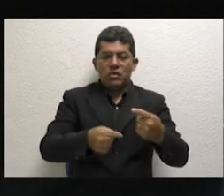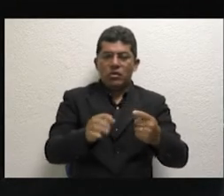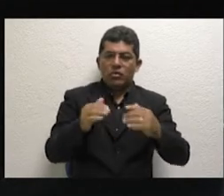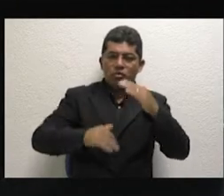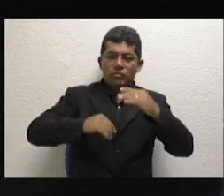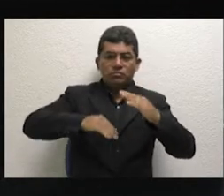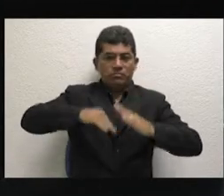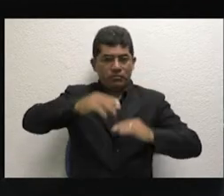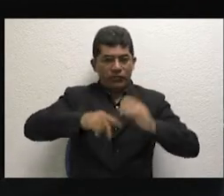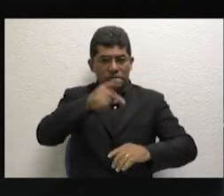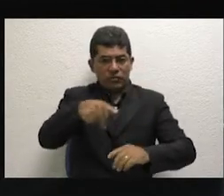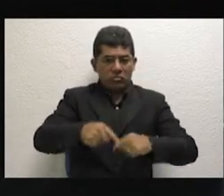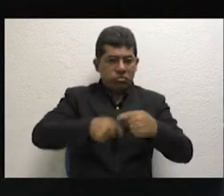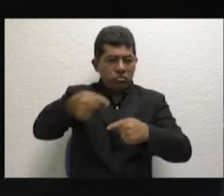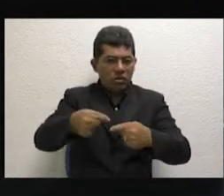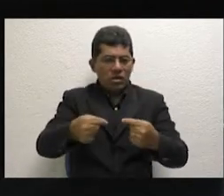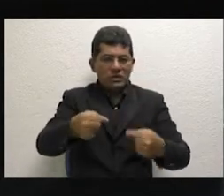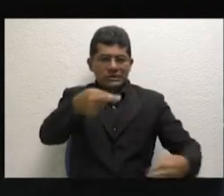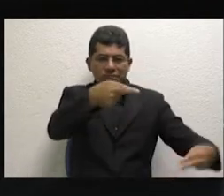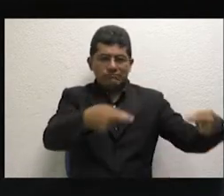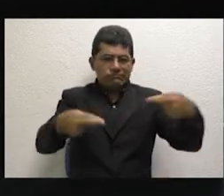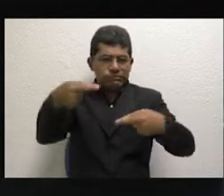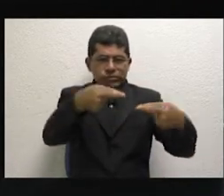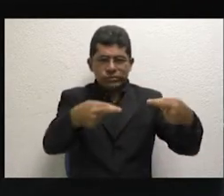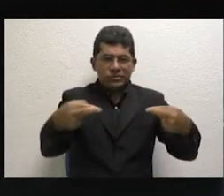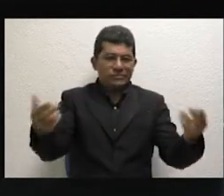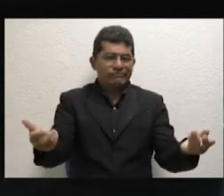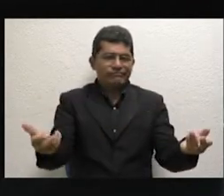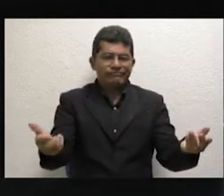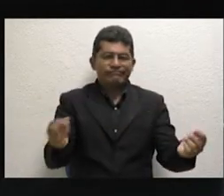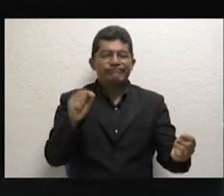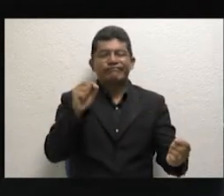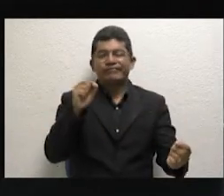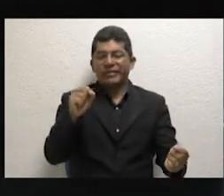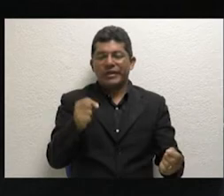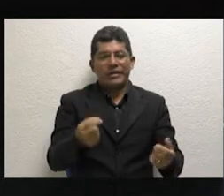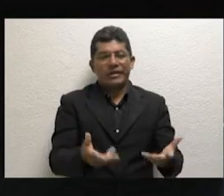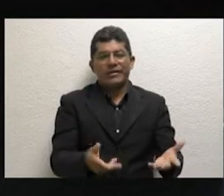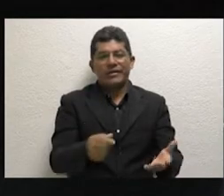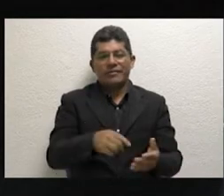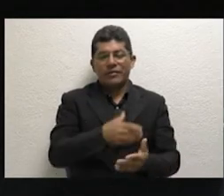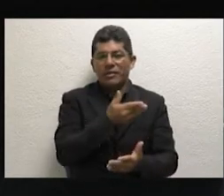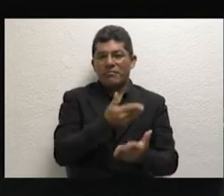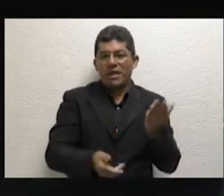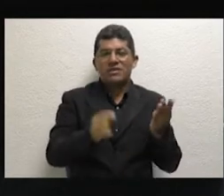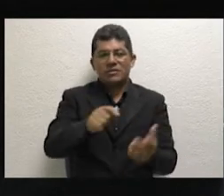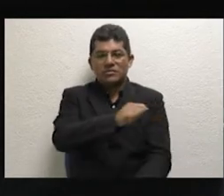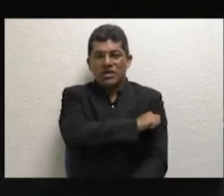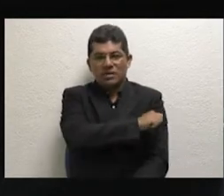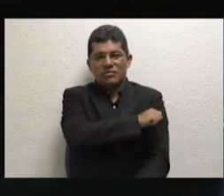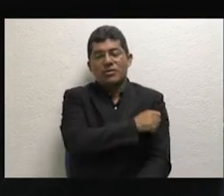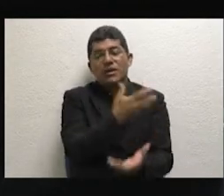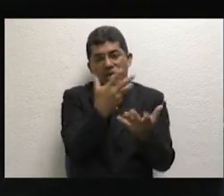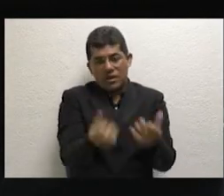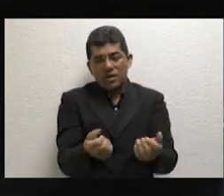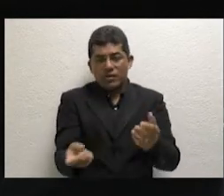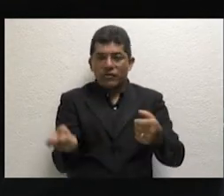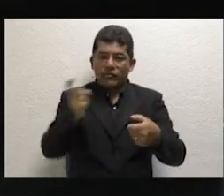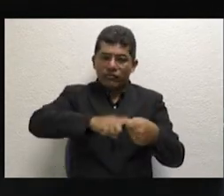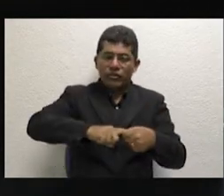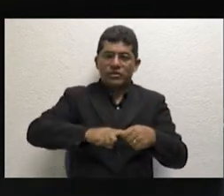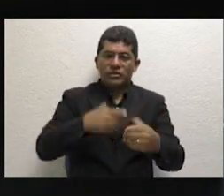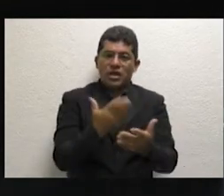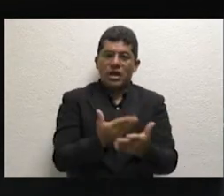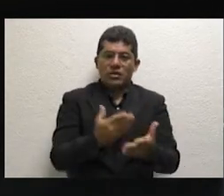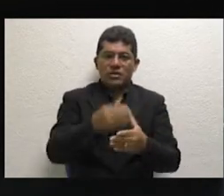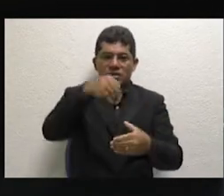emperra esse cabo de guerra só quebra no longo do mais fraco que é os alunos que querem ter a volta à sala de aula